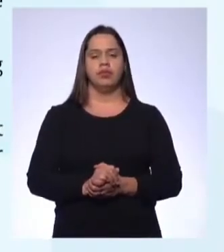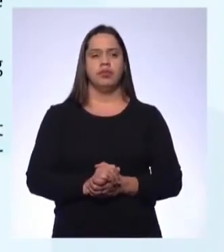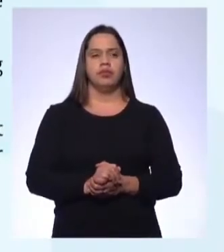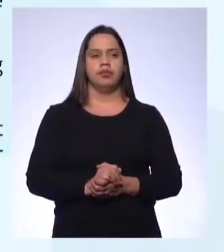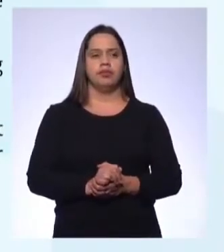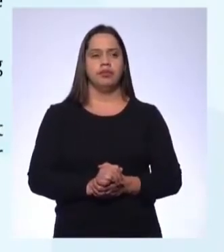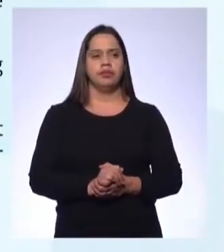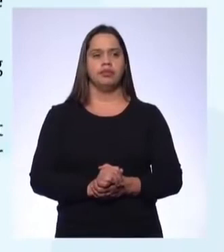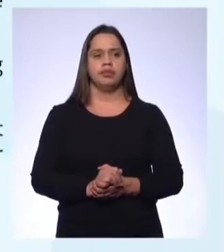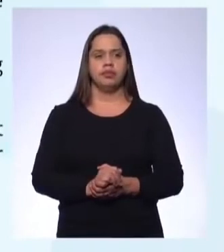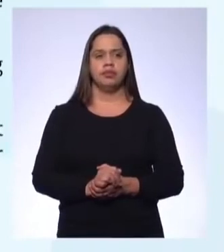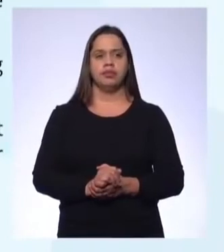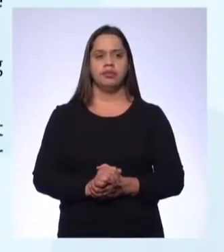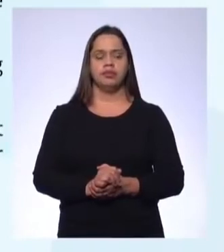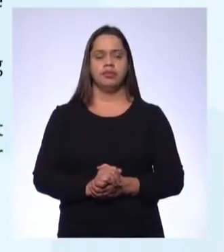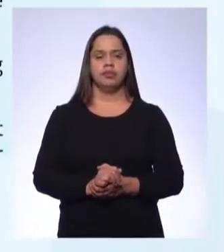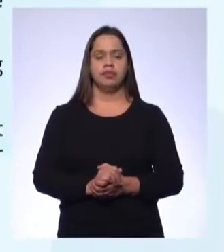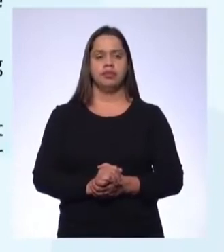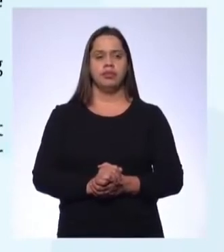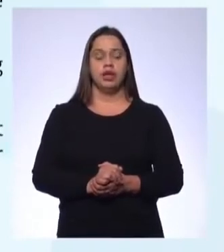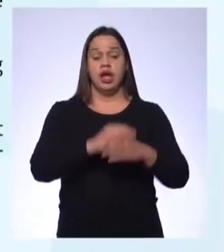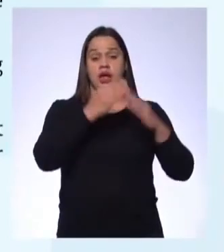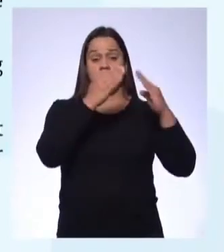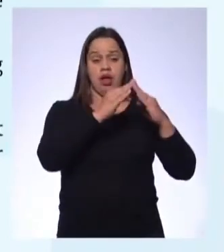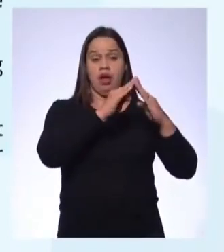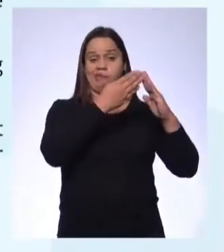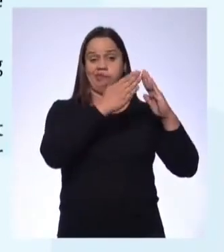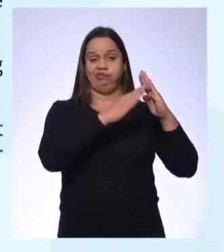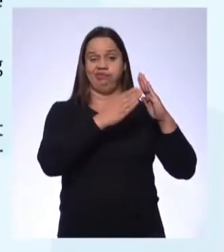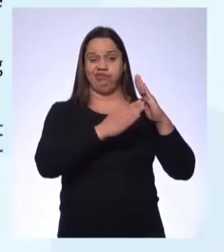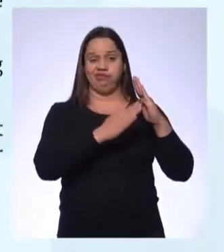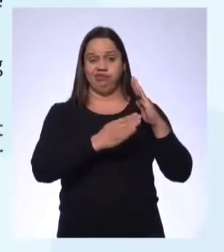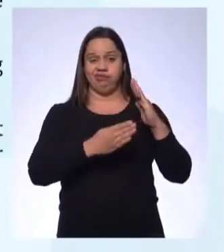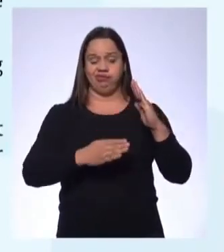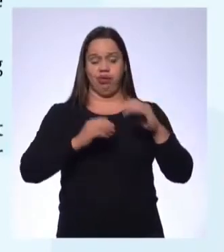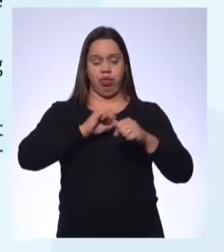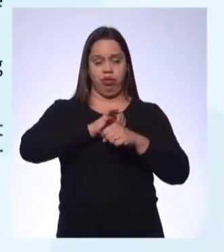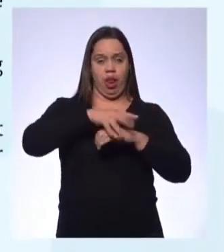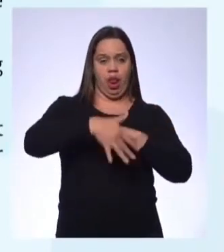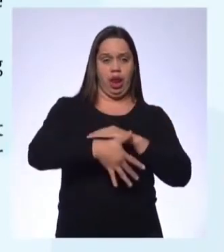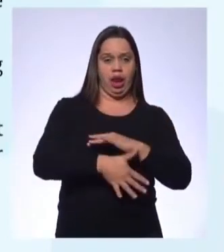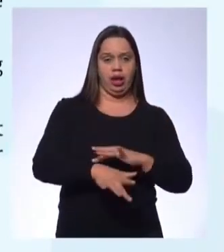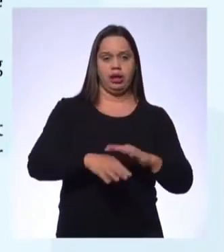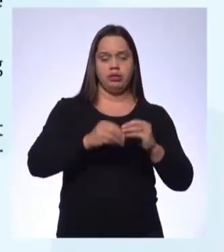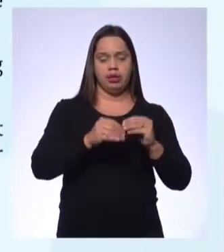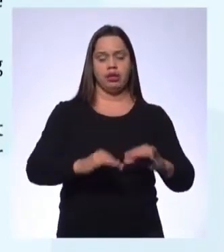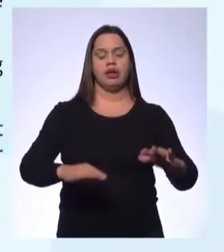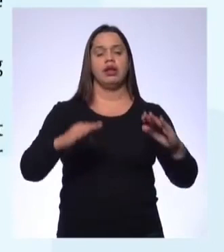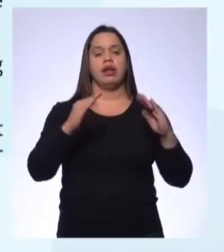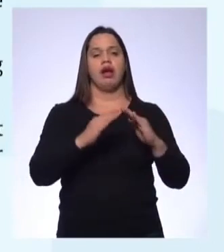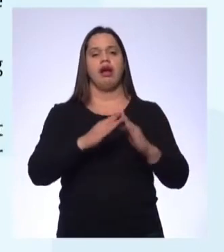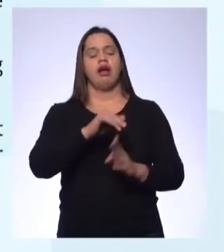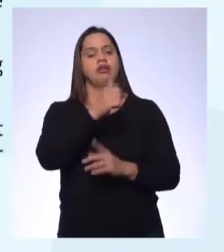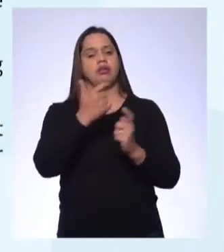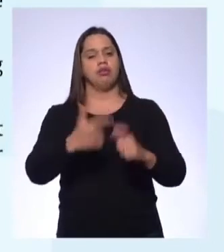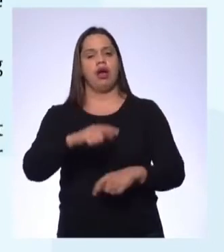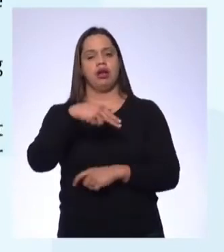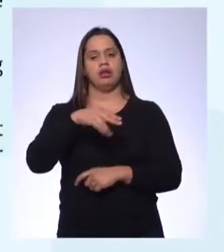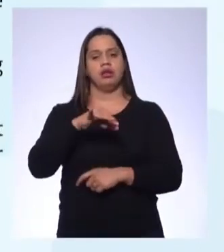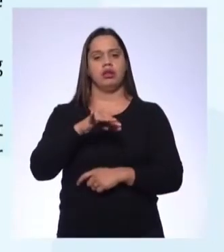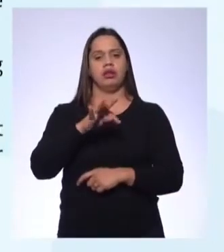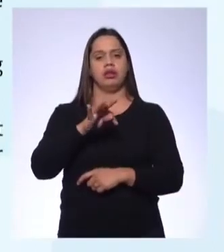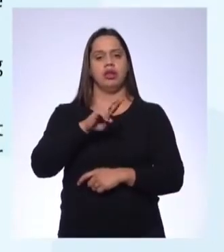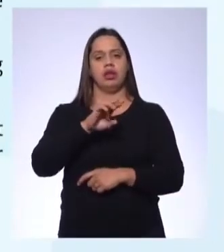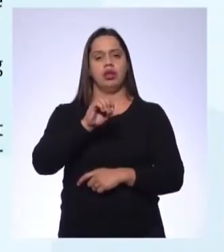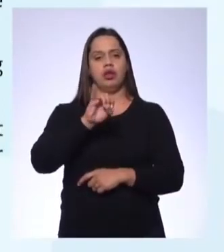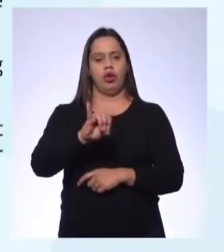terras desmoronou e atingiu um grupo de casas em Niterói. Local media said at